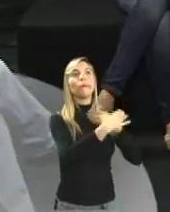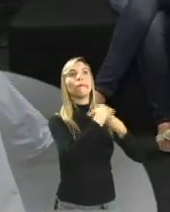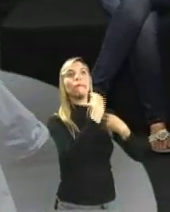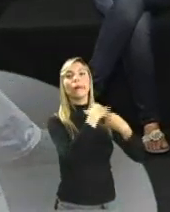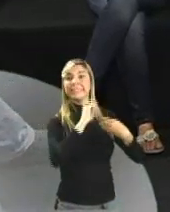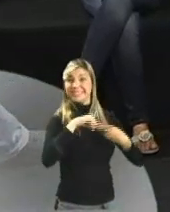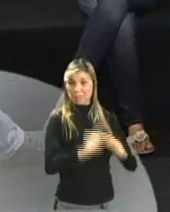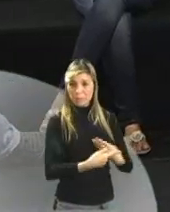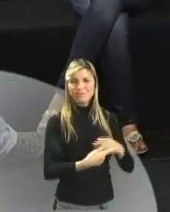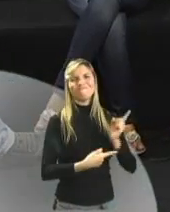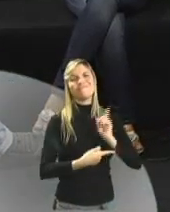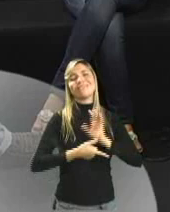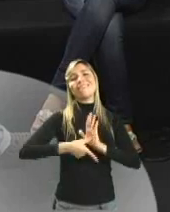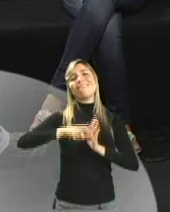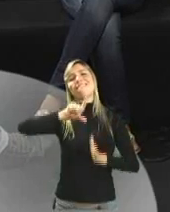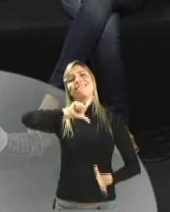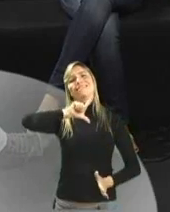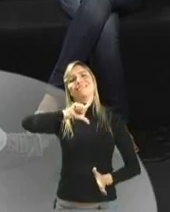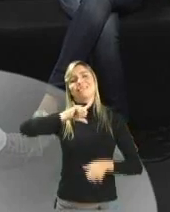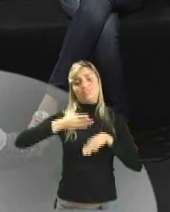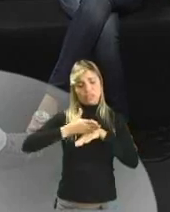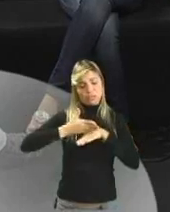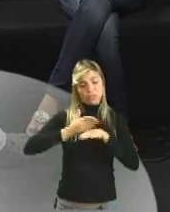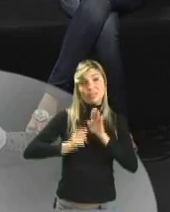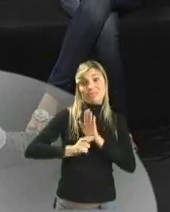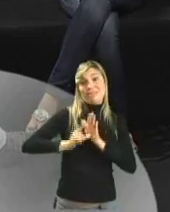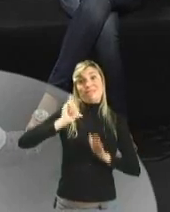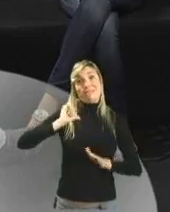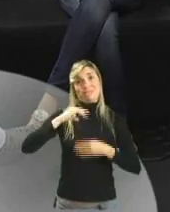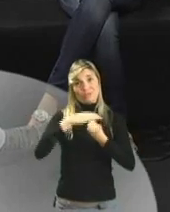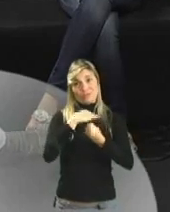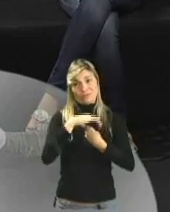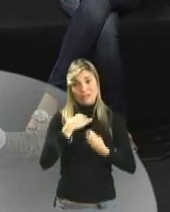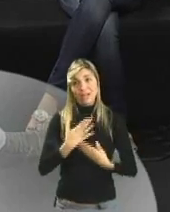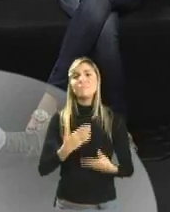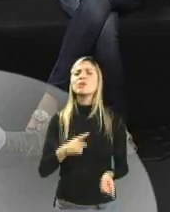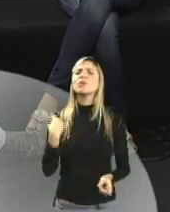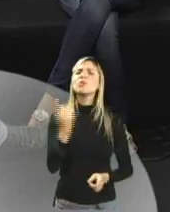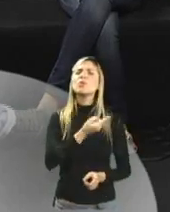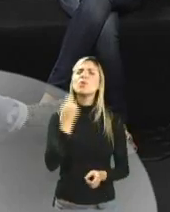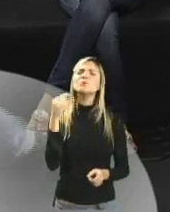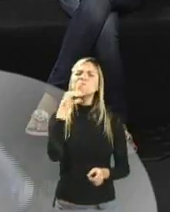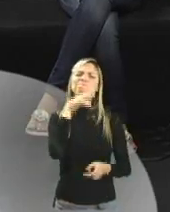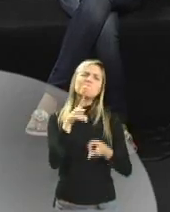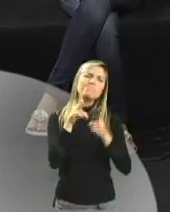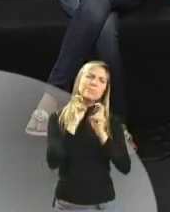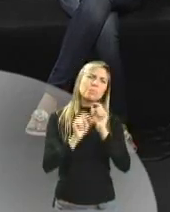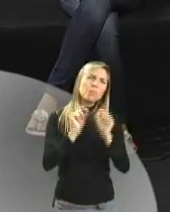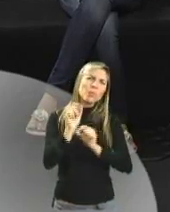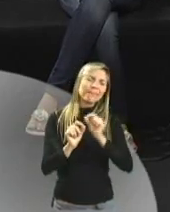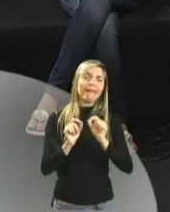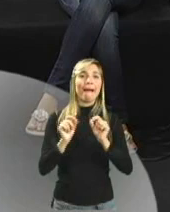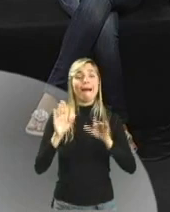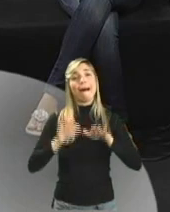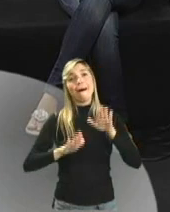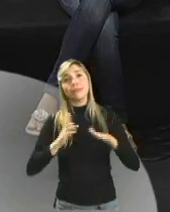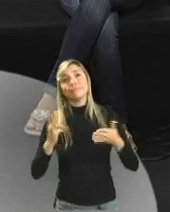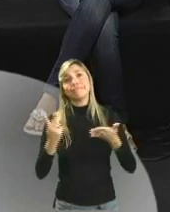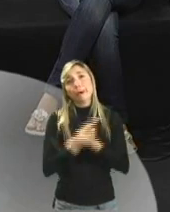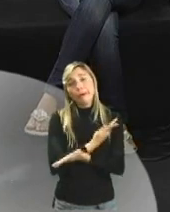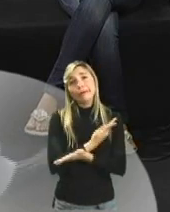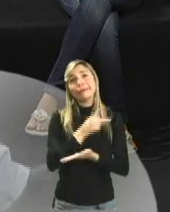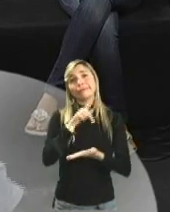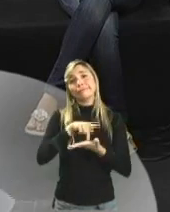que o psicólogo depois vai consertar essa situação. Né? Infelizmente, a gente vê que em alguns casos, um ou outro,